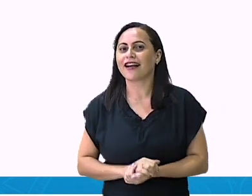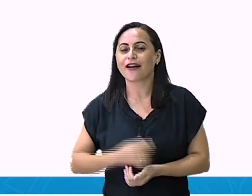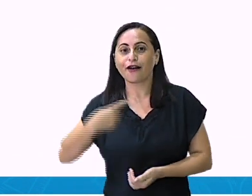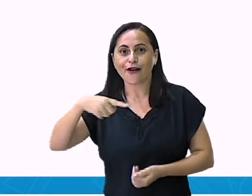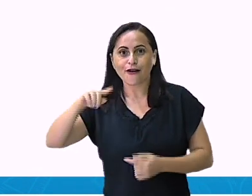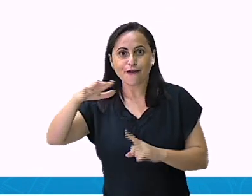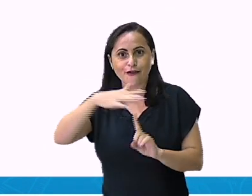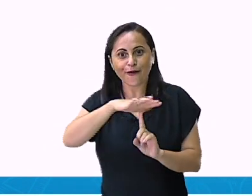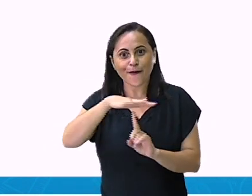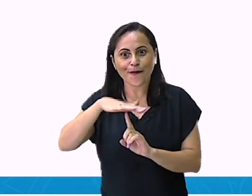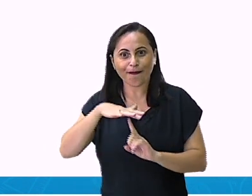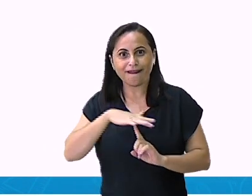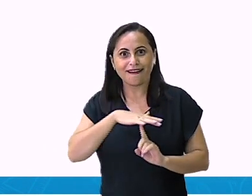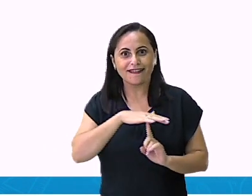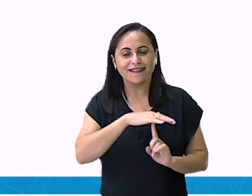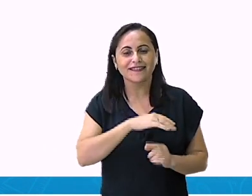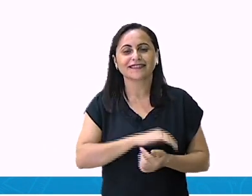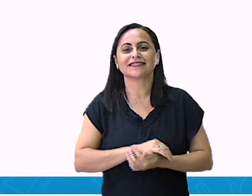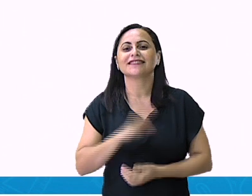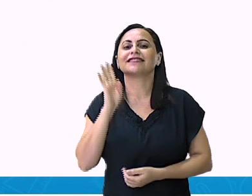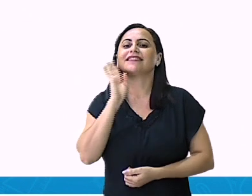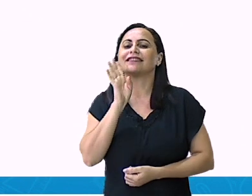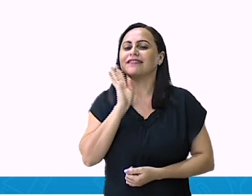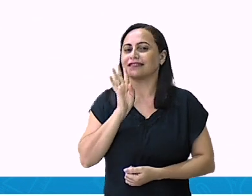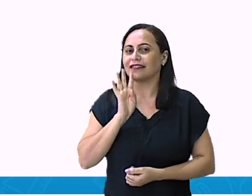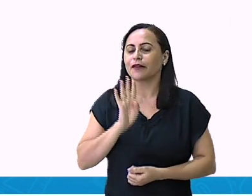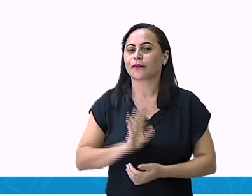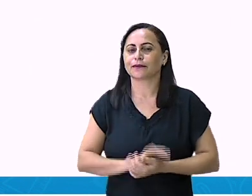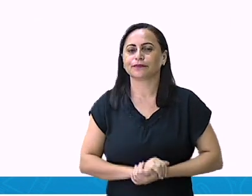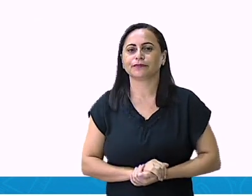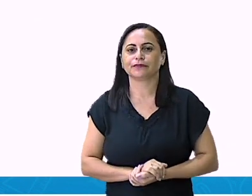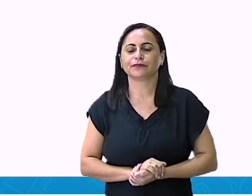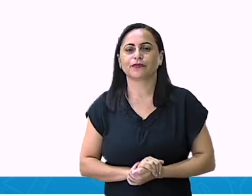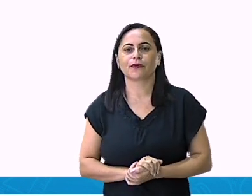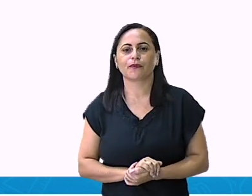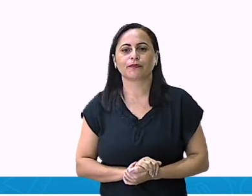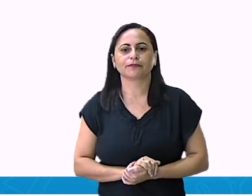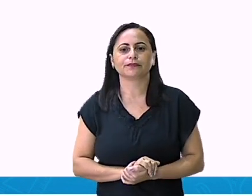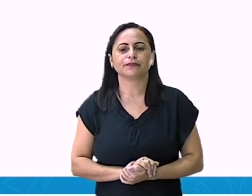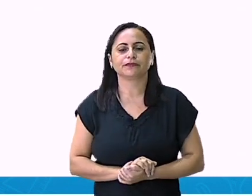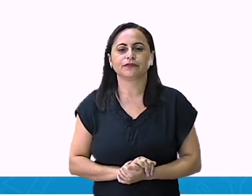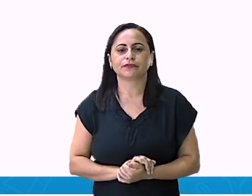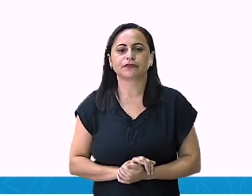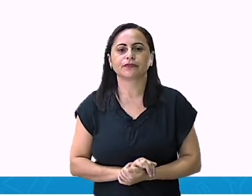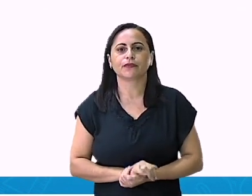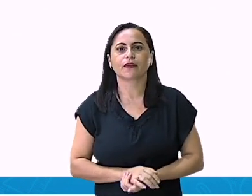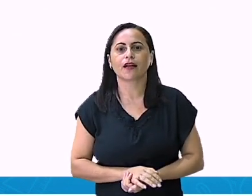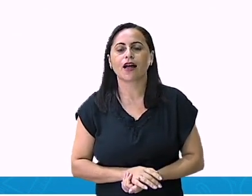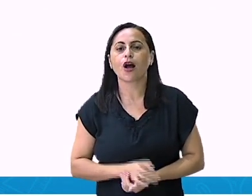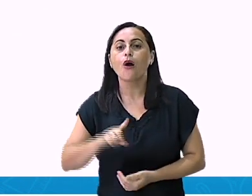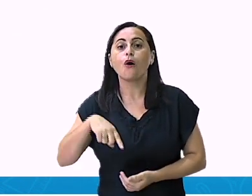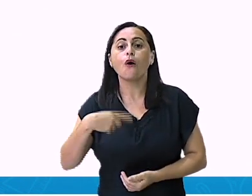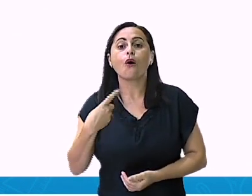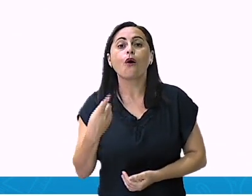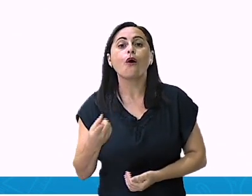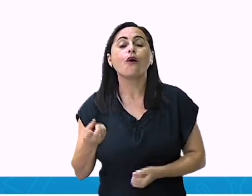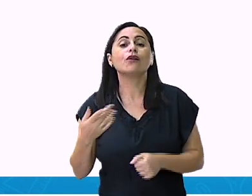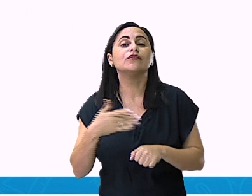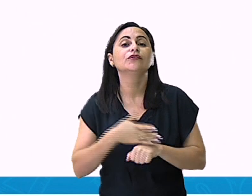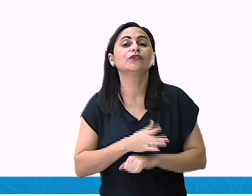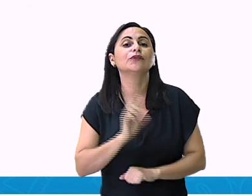parque? Que legal! Vamos ver o próximo? E chegamos